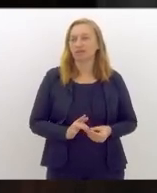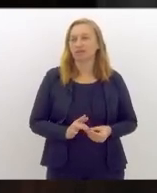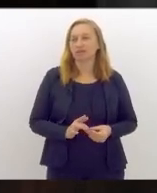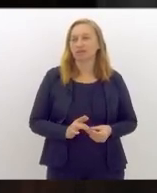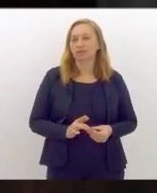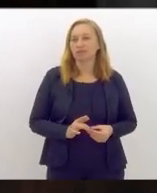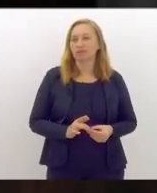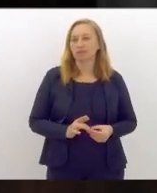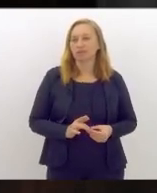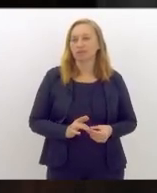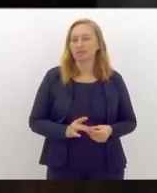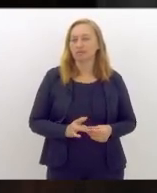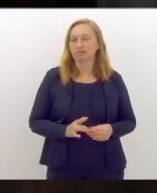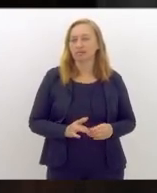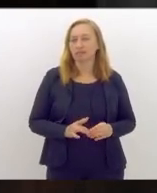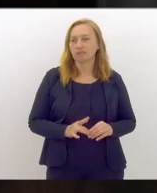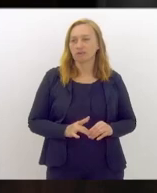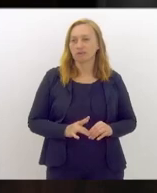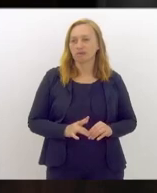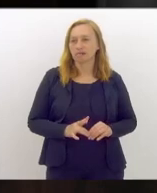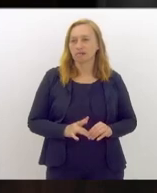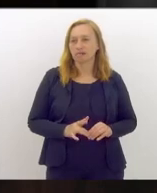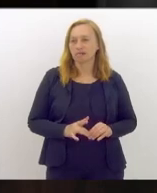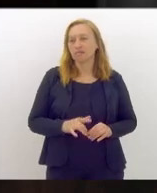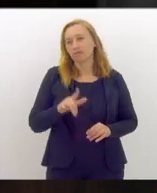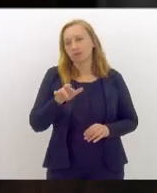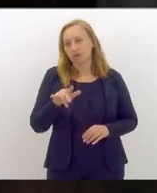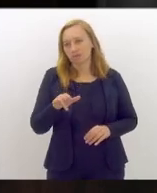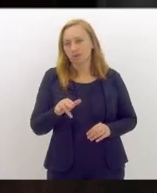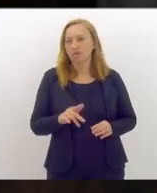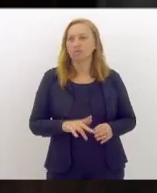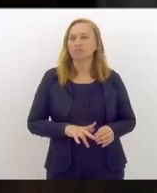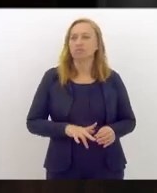é um irmão assim